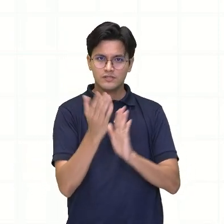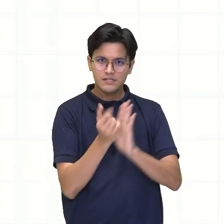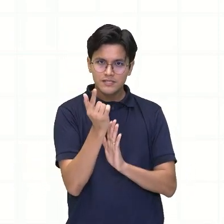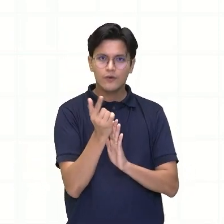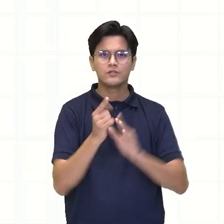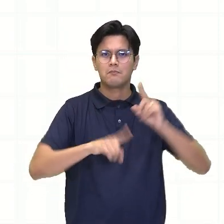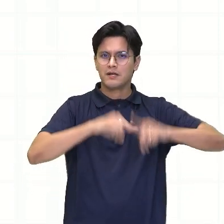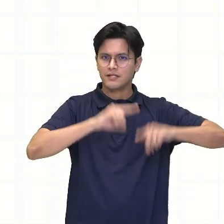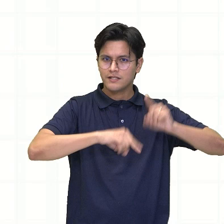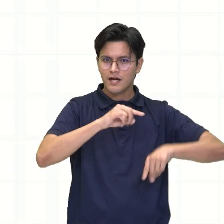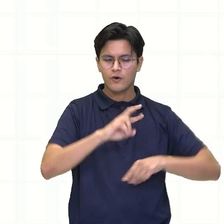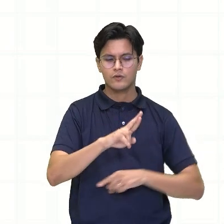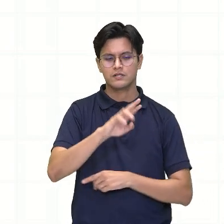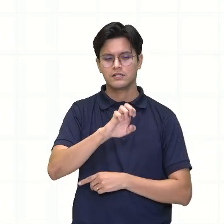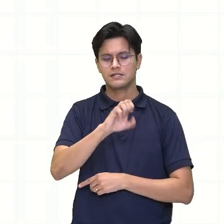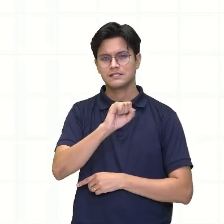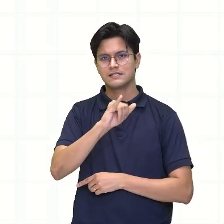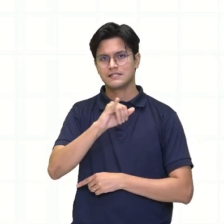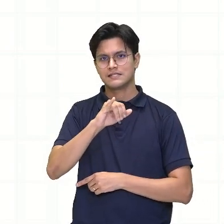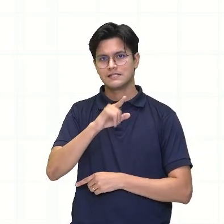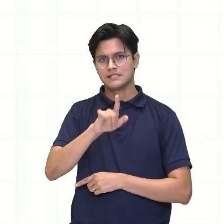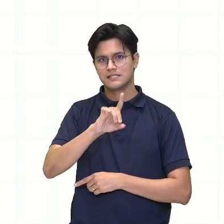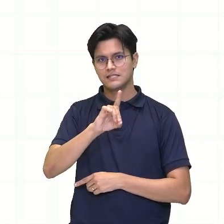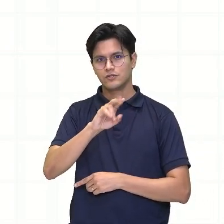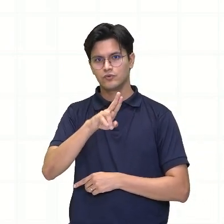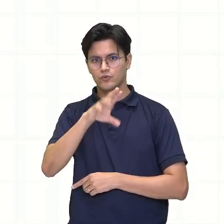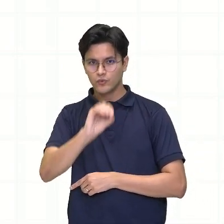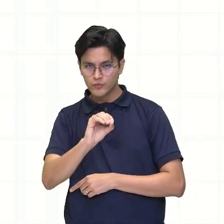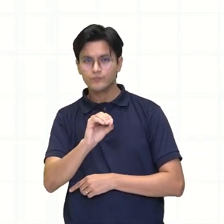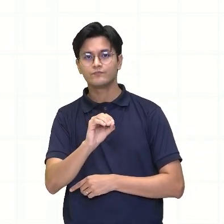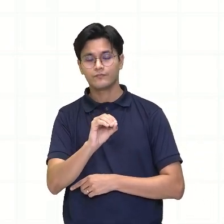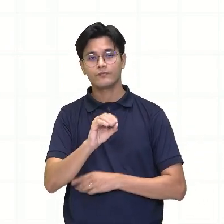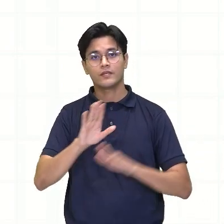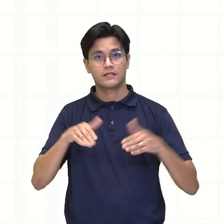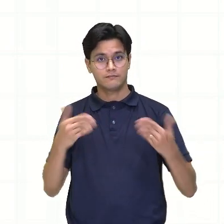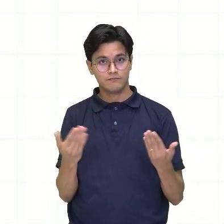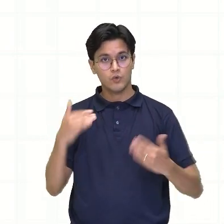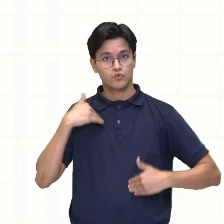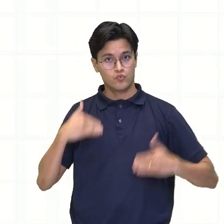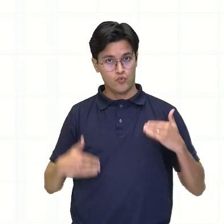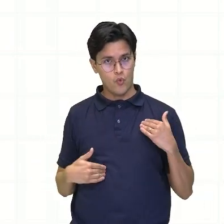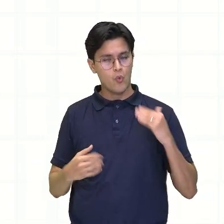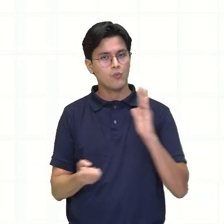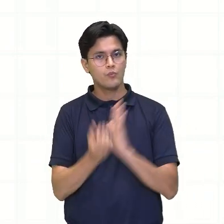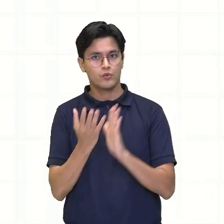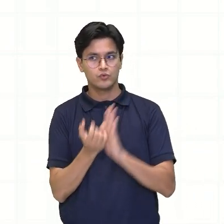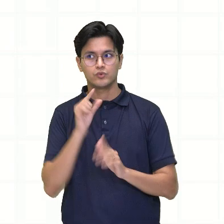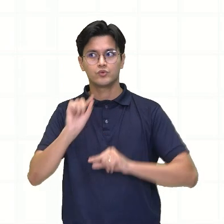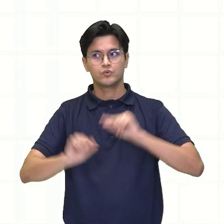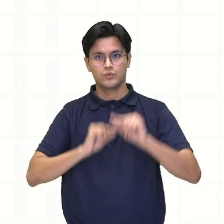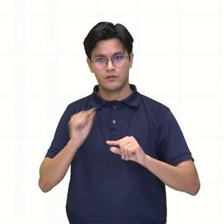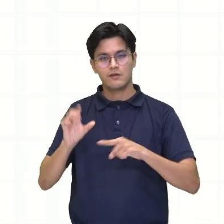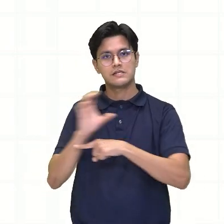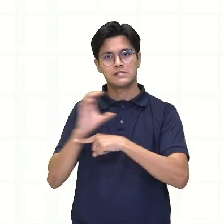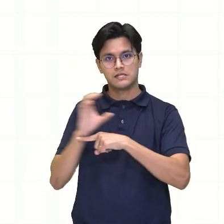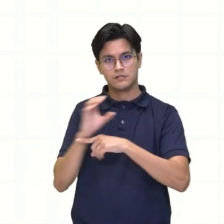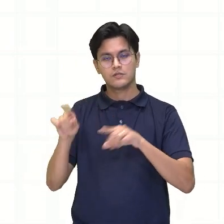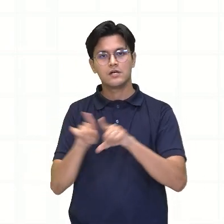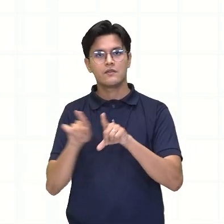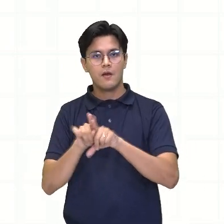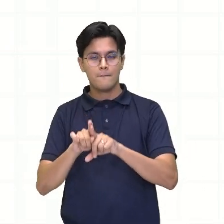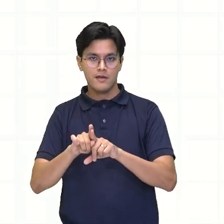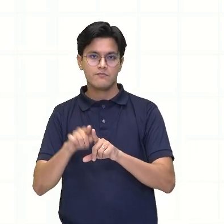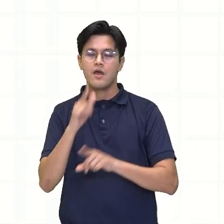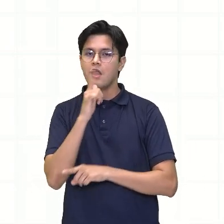carbônico e a água, tá? Então, o gás carbônico, a água e a energia, eles são produtos